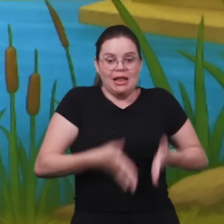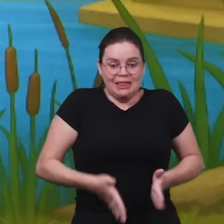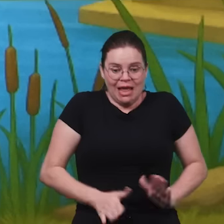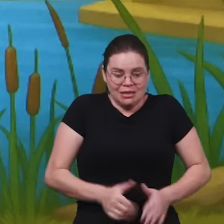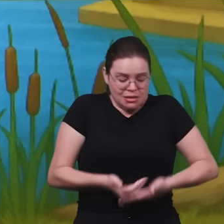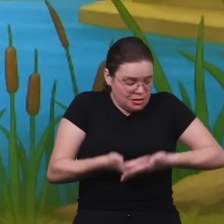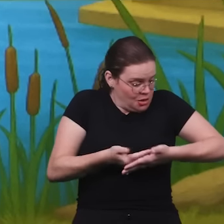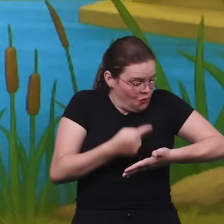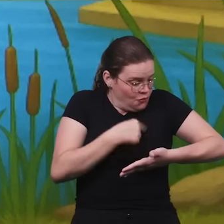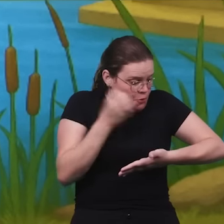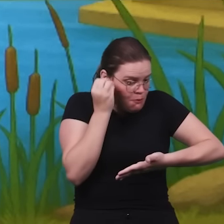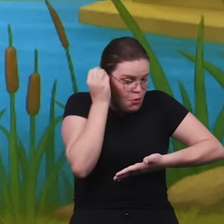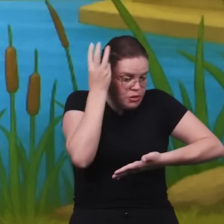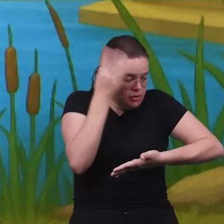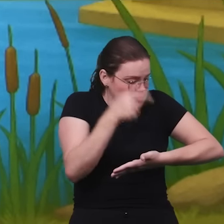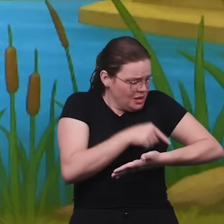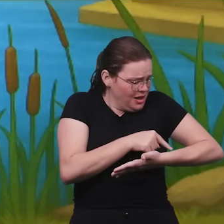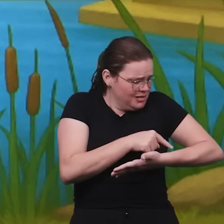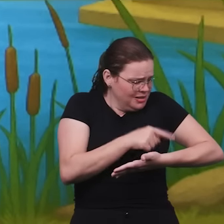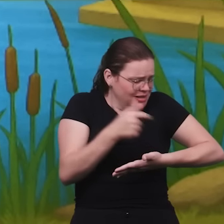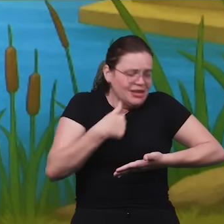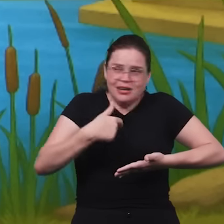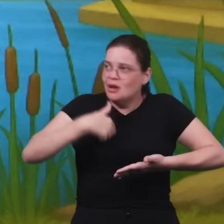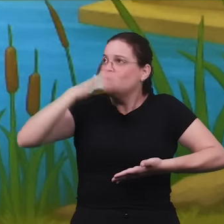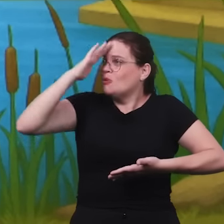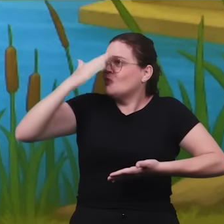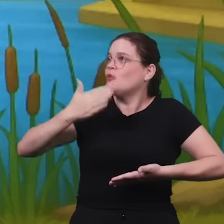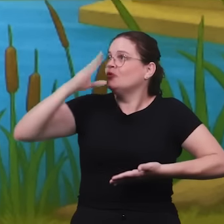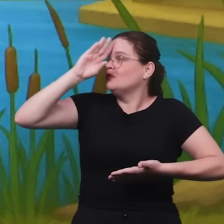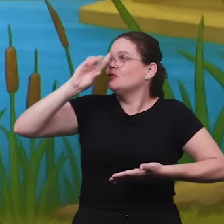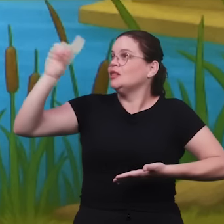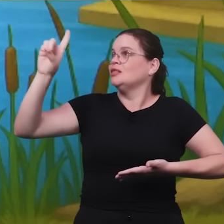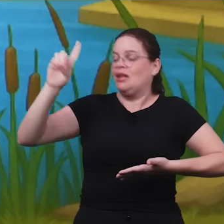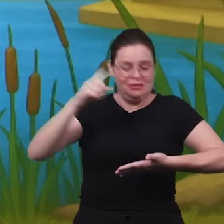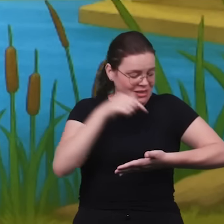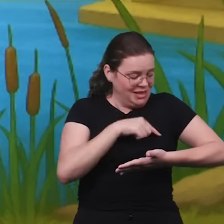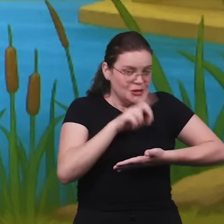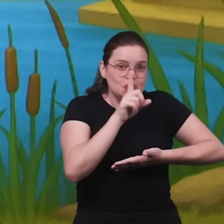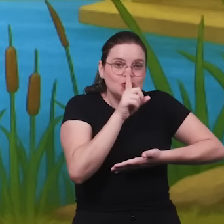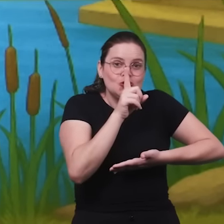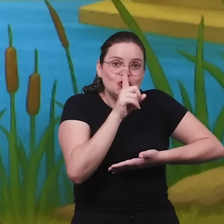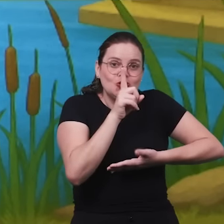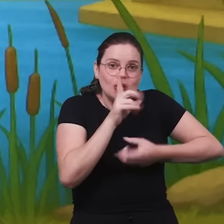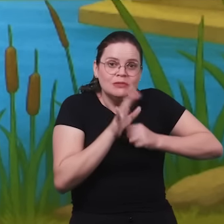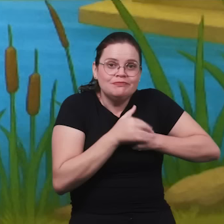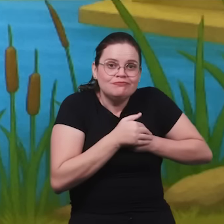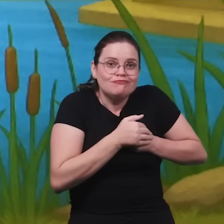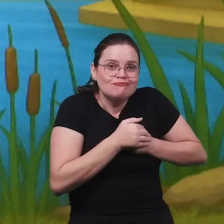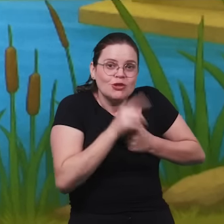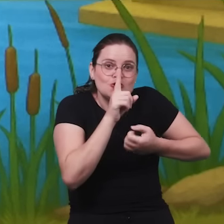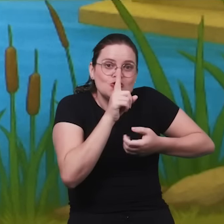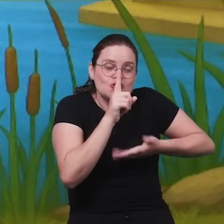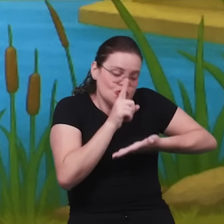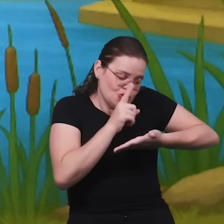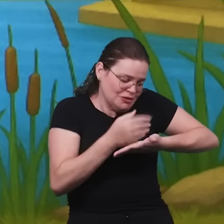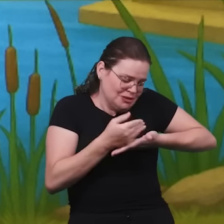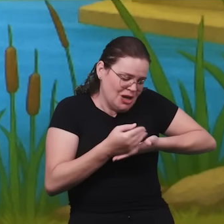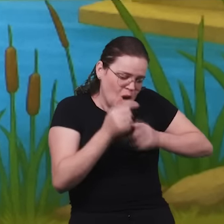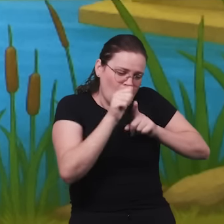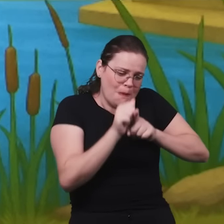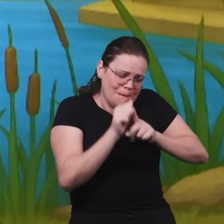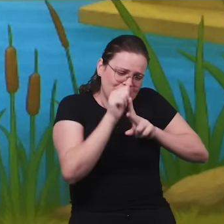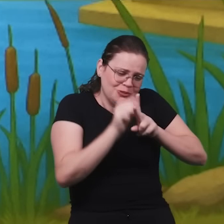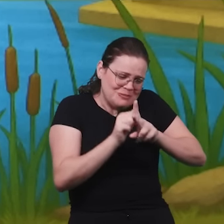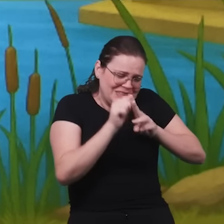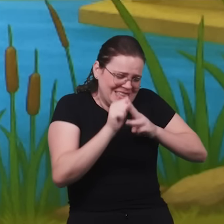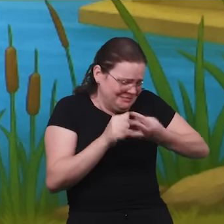Joquebede, amavam a Deus e confiavam no Senhor. Eles esconderam o bebê por 3 meses. Quando